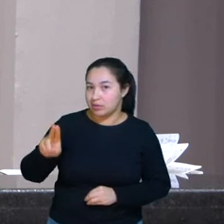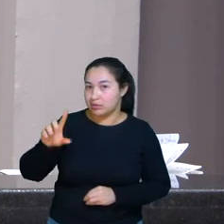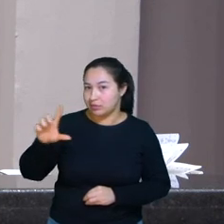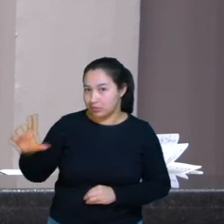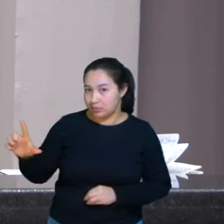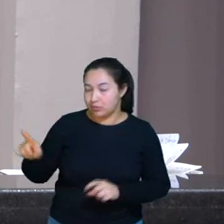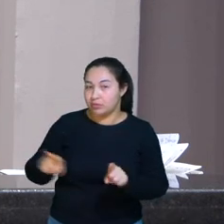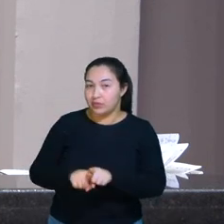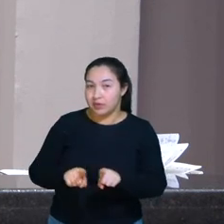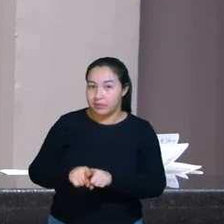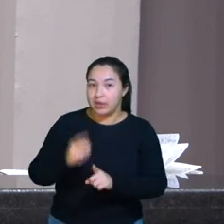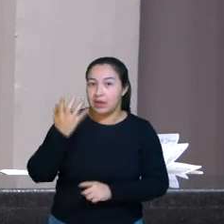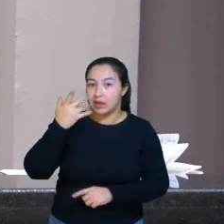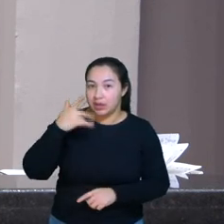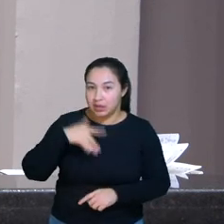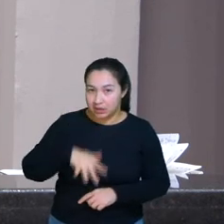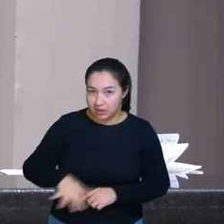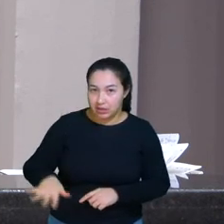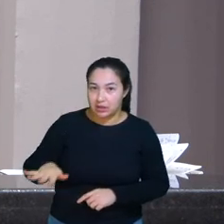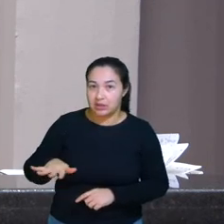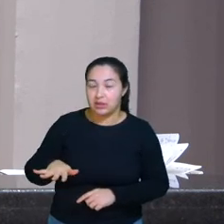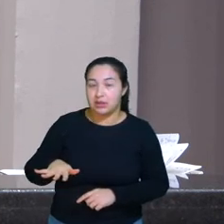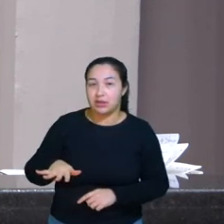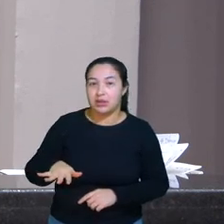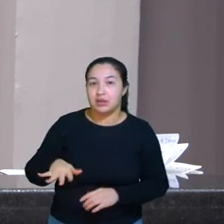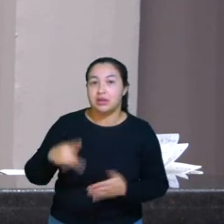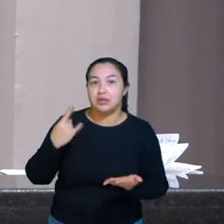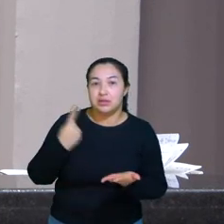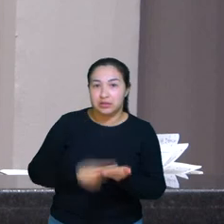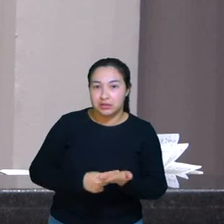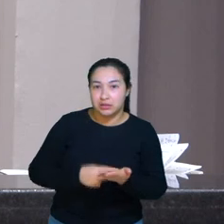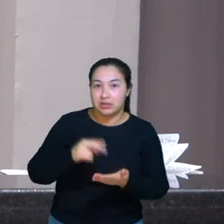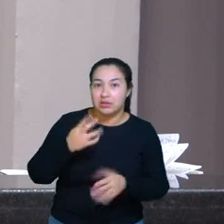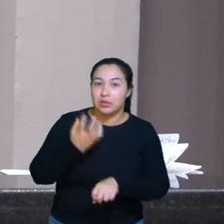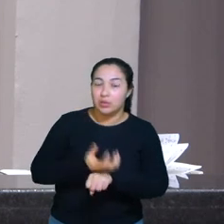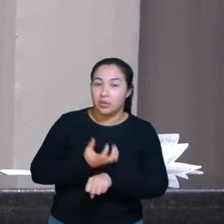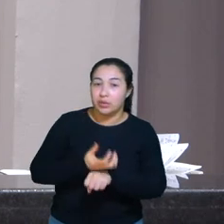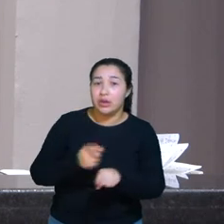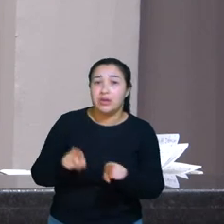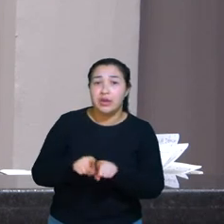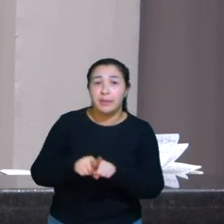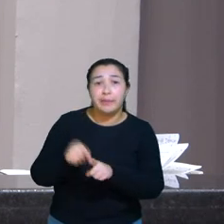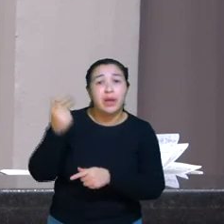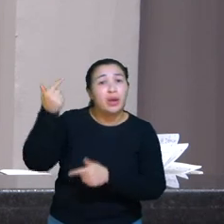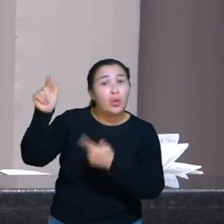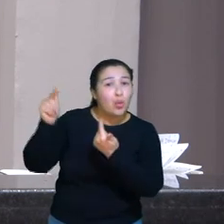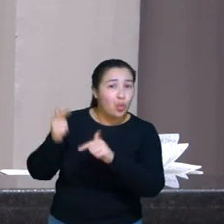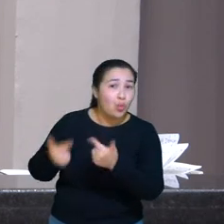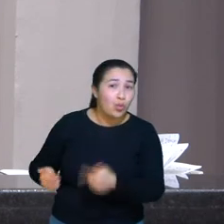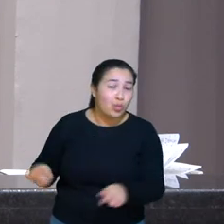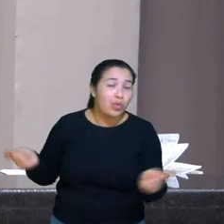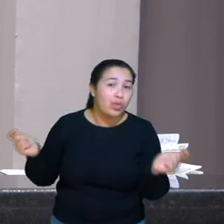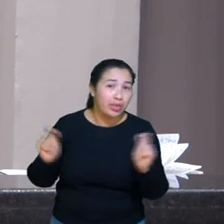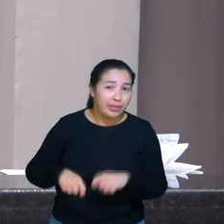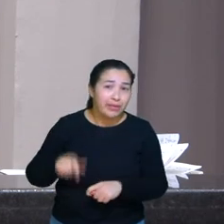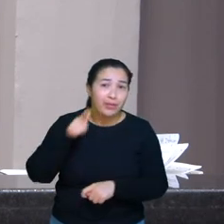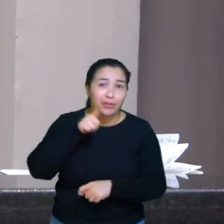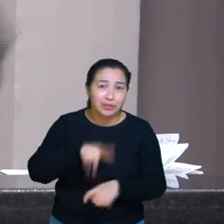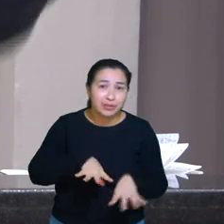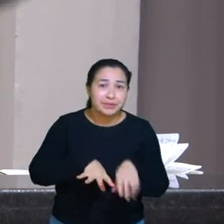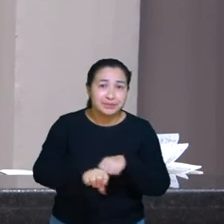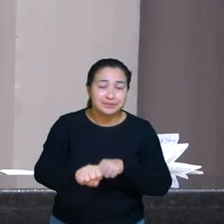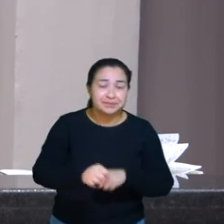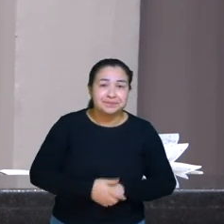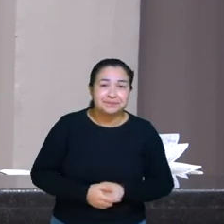criança alfabetizada a parceria eh da UDESC assim como outras eh possibilidades de Formação